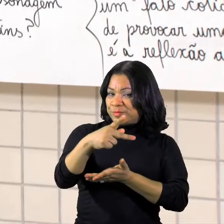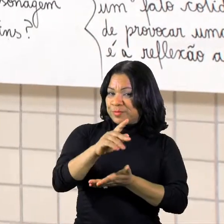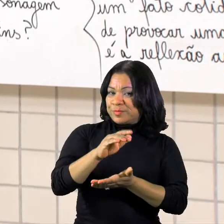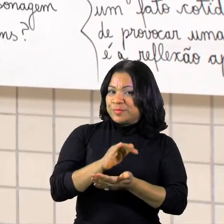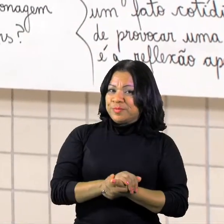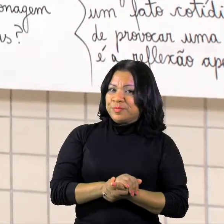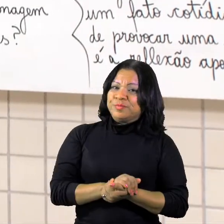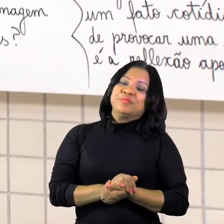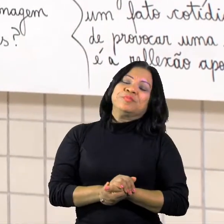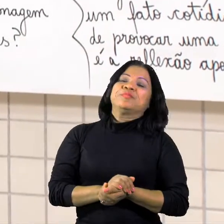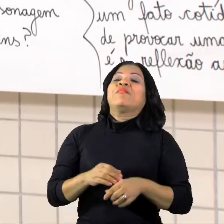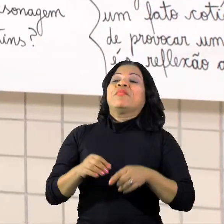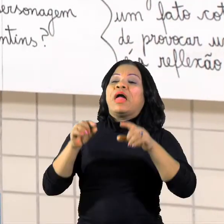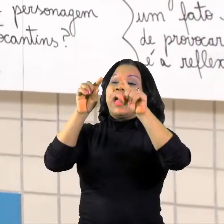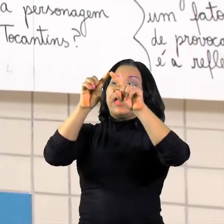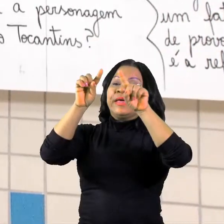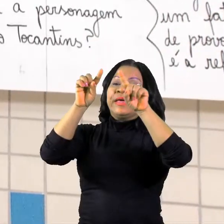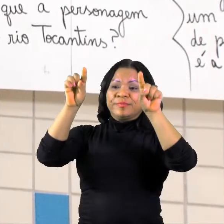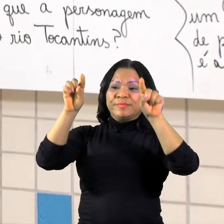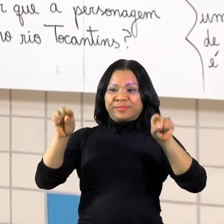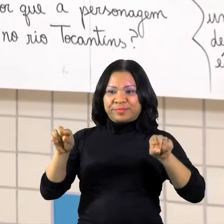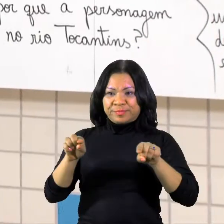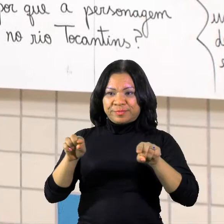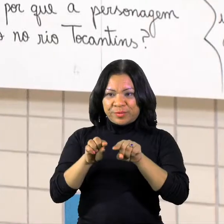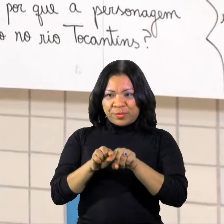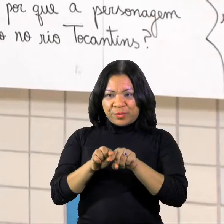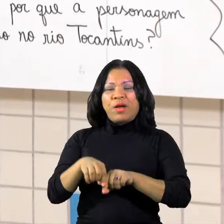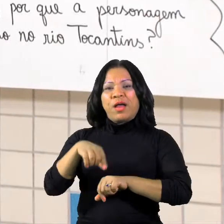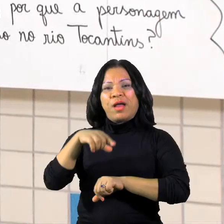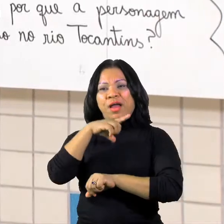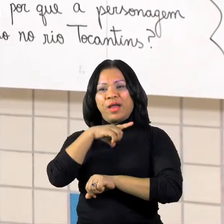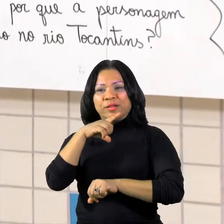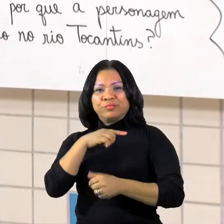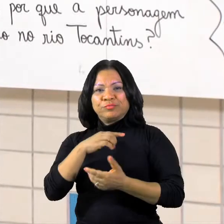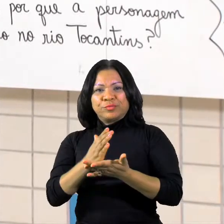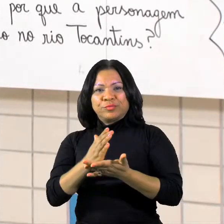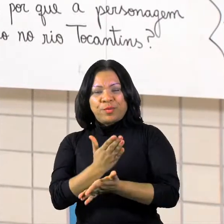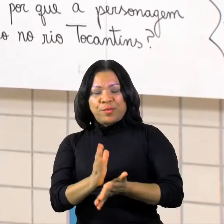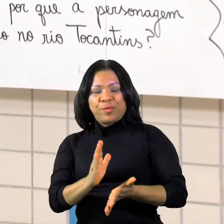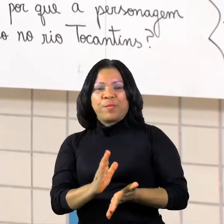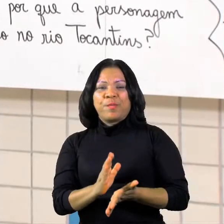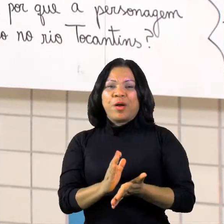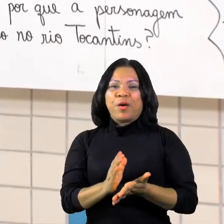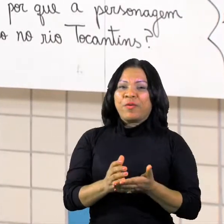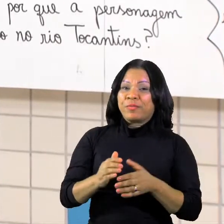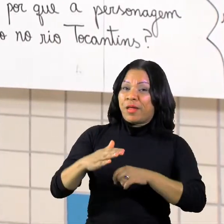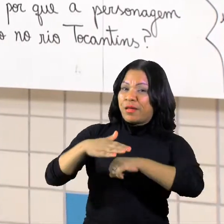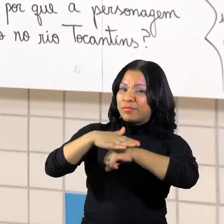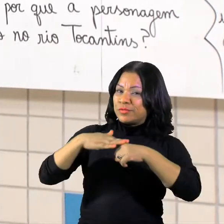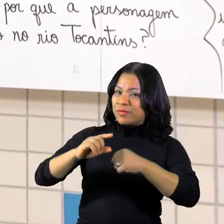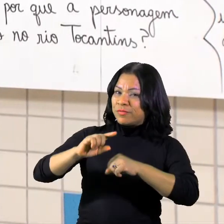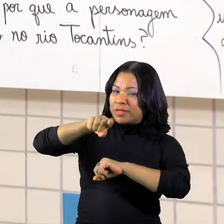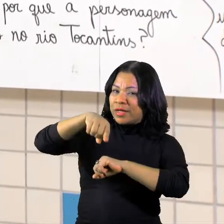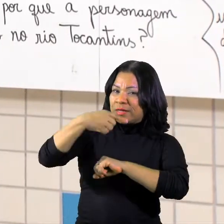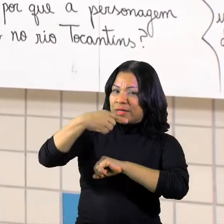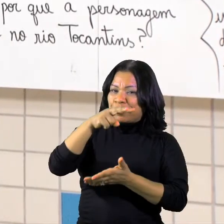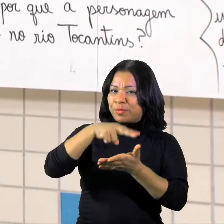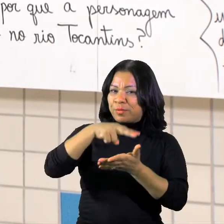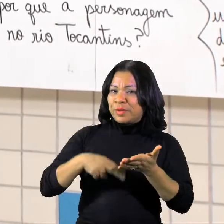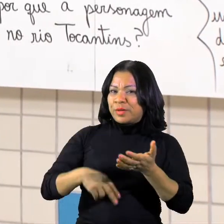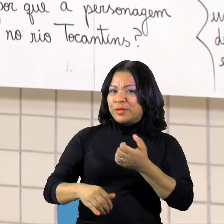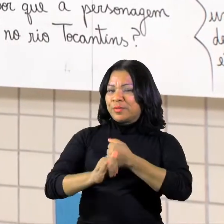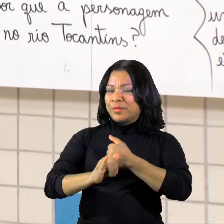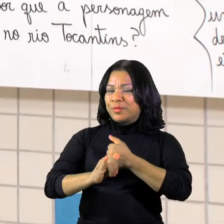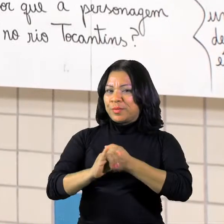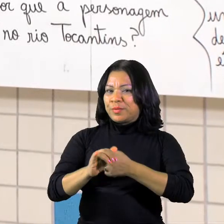eu selecionei algumas para a gente estar comentando após a leitura da crônica, combinado? Antes da gente